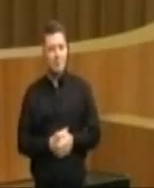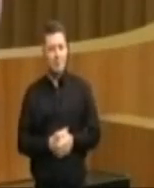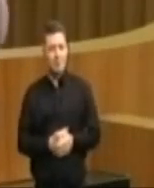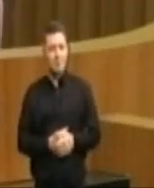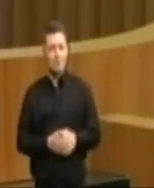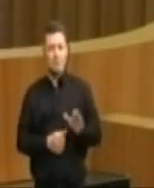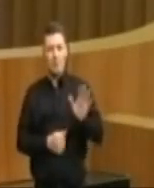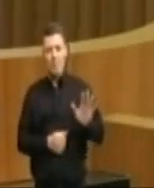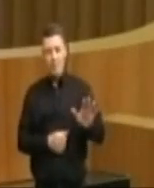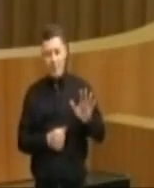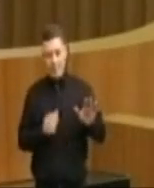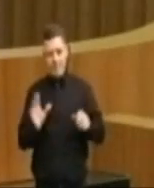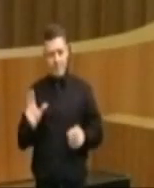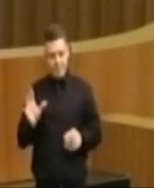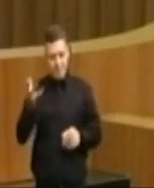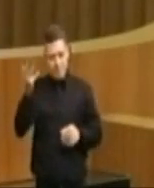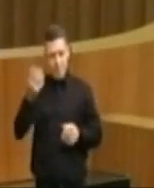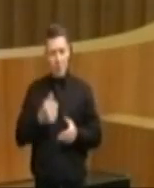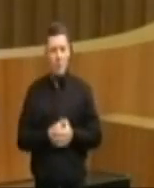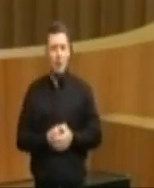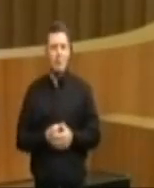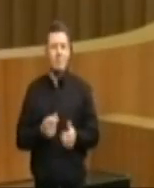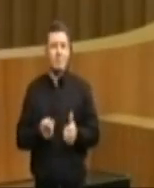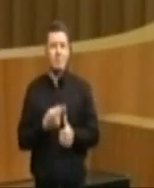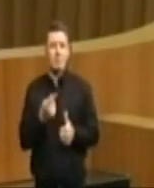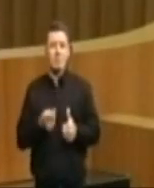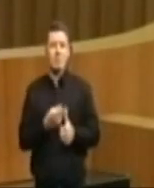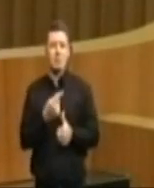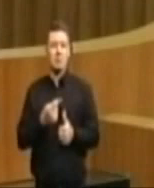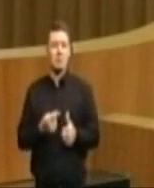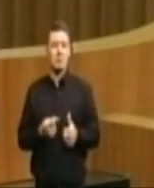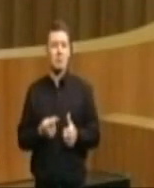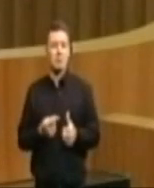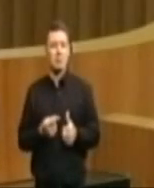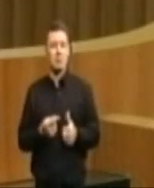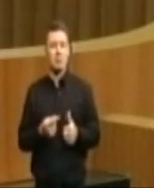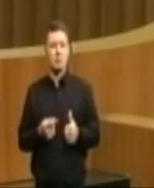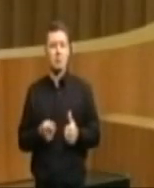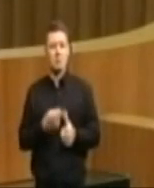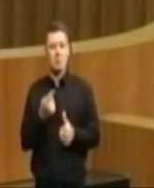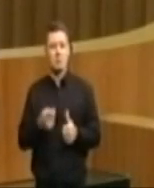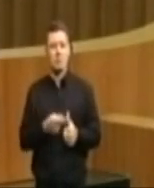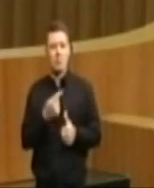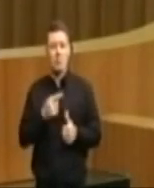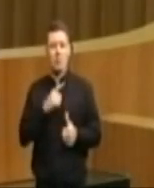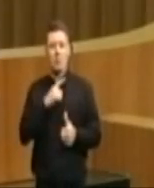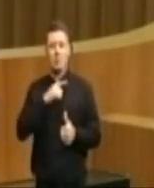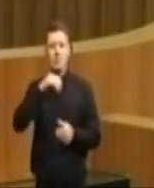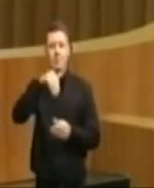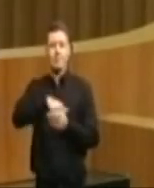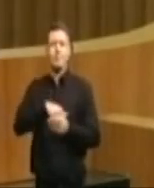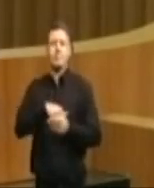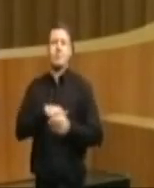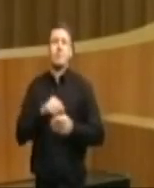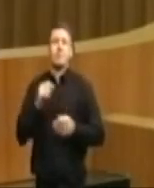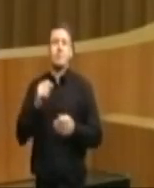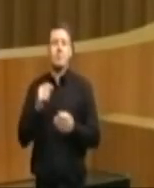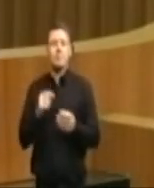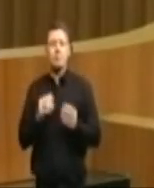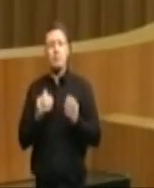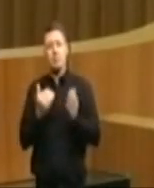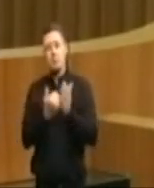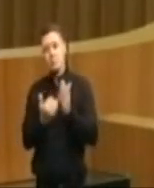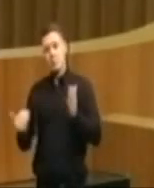Acontece o seguinte... Em primeiro lugar, nisso aqui está contida uma sobrecarga